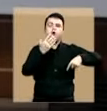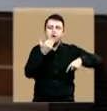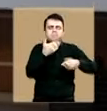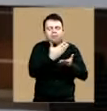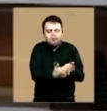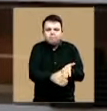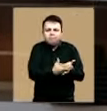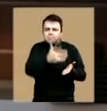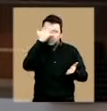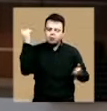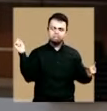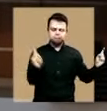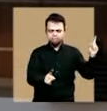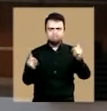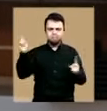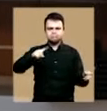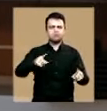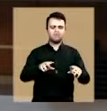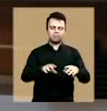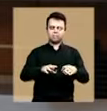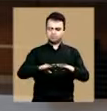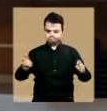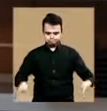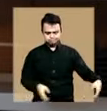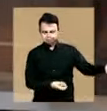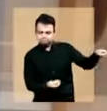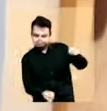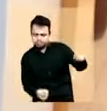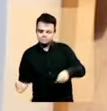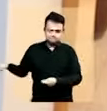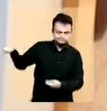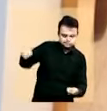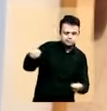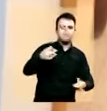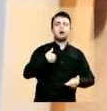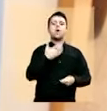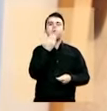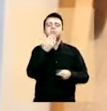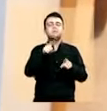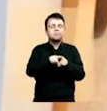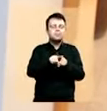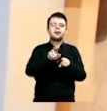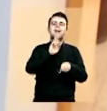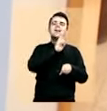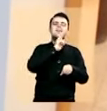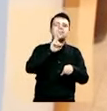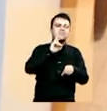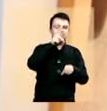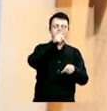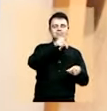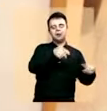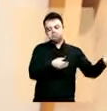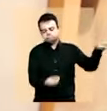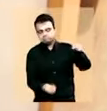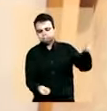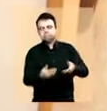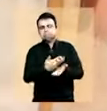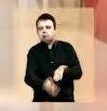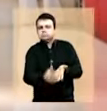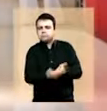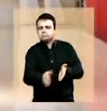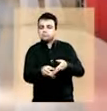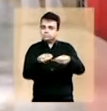as sobras de comida que os consumidores deixam nos pratos e também os restos de alimentos descartados pelos